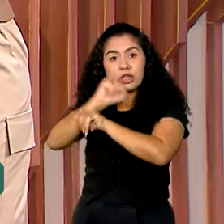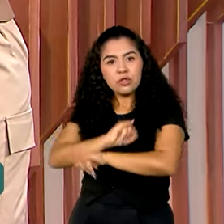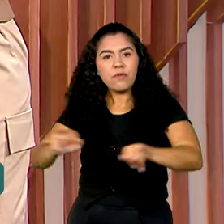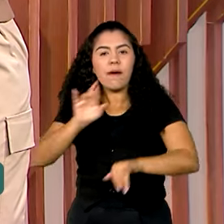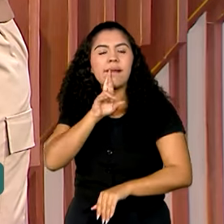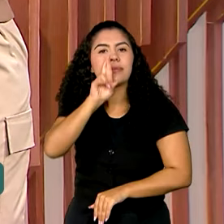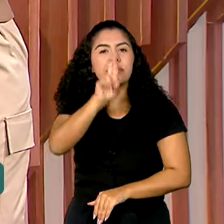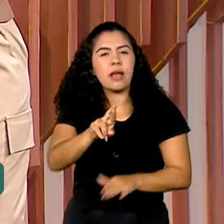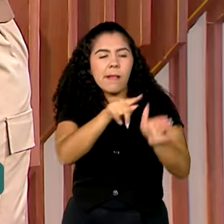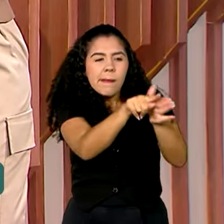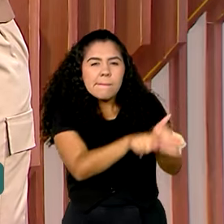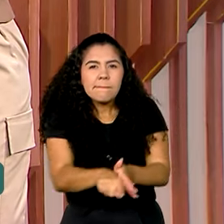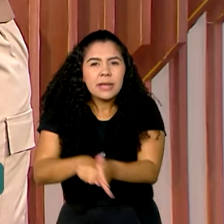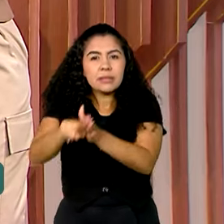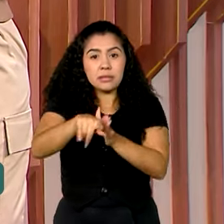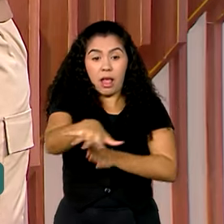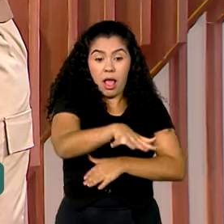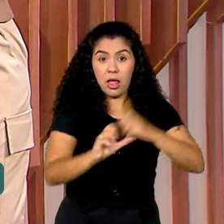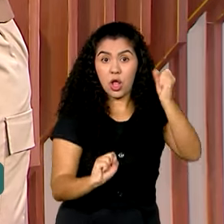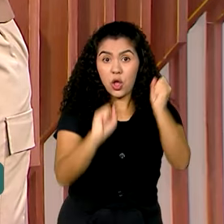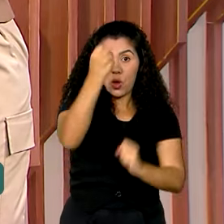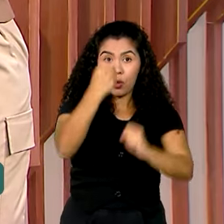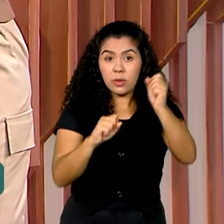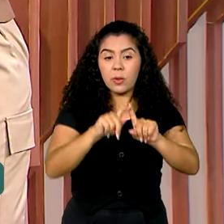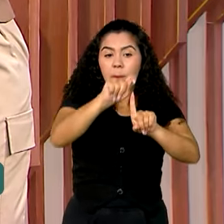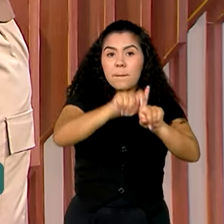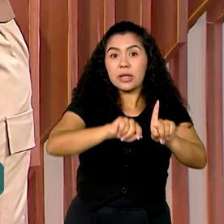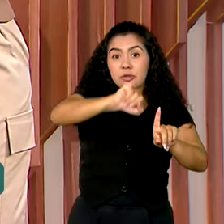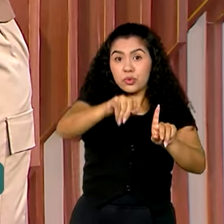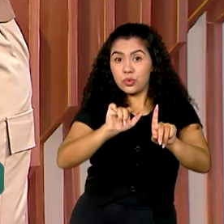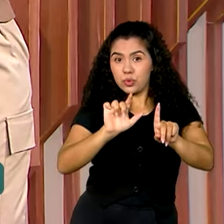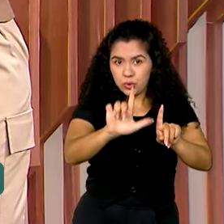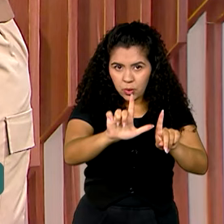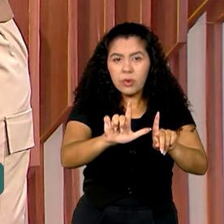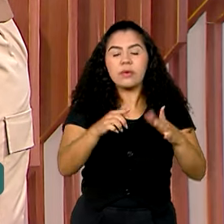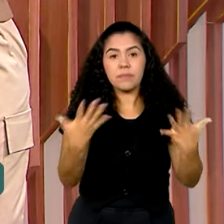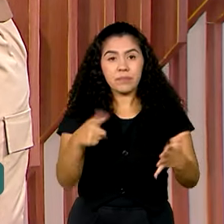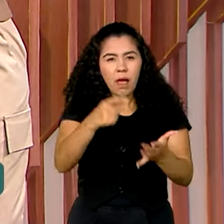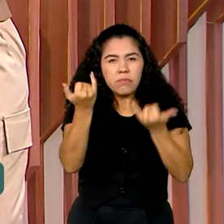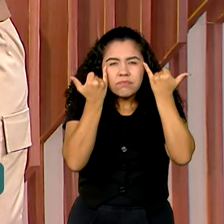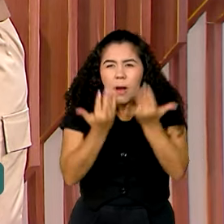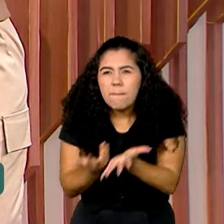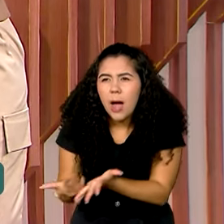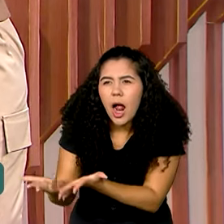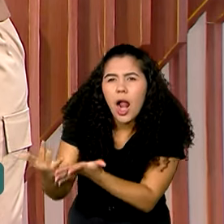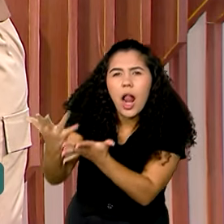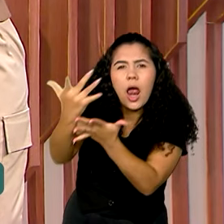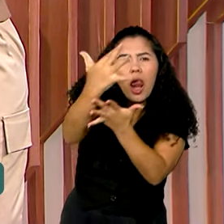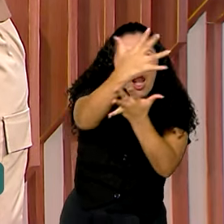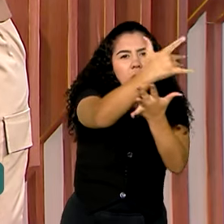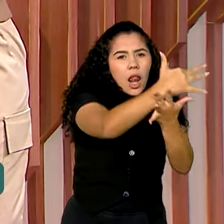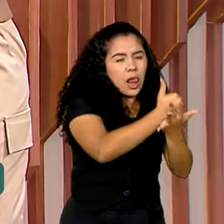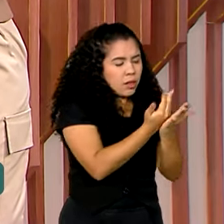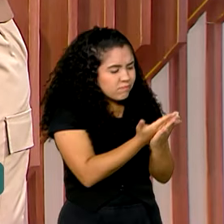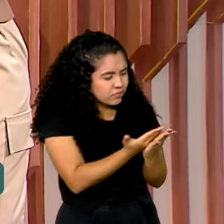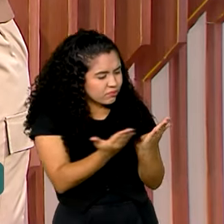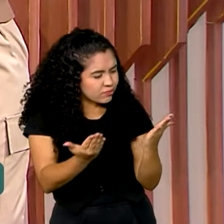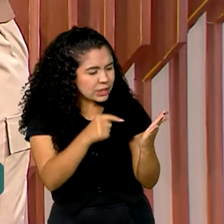da pesquisa industrial mensal referente ao mês de julho. De acordo com o levantamento, embora tenha